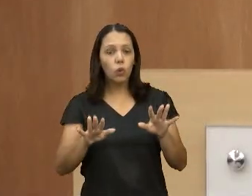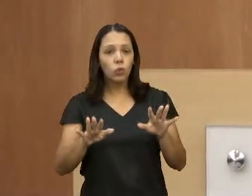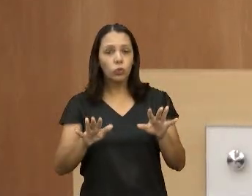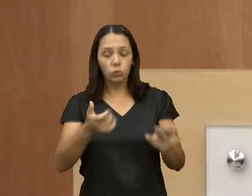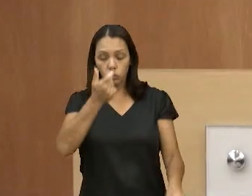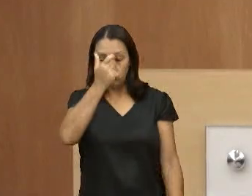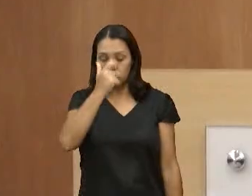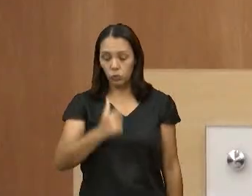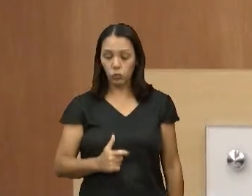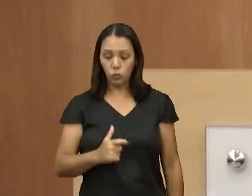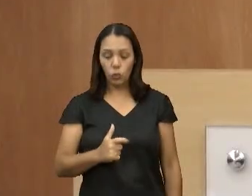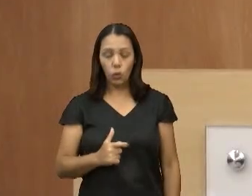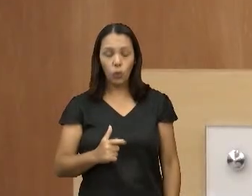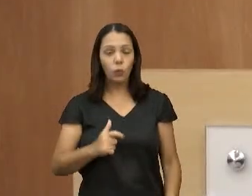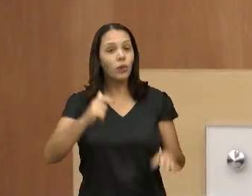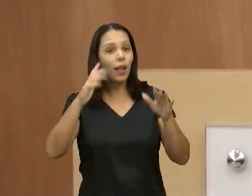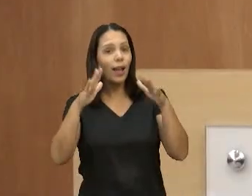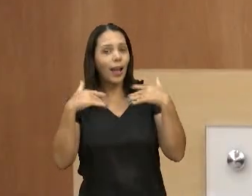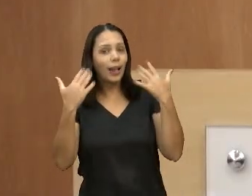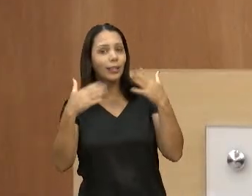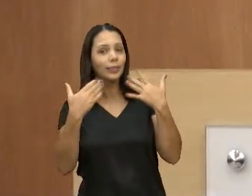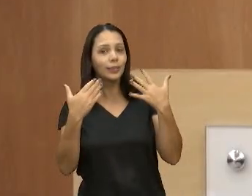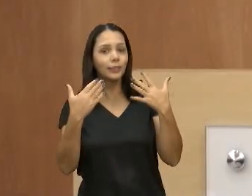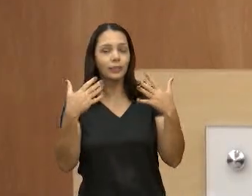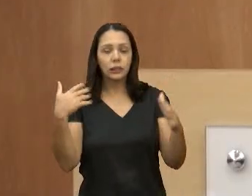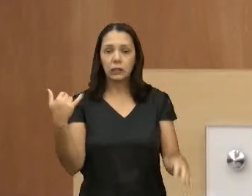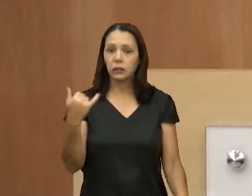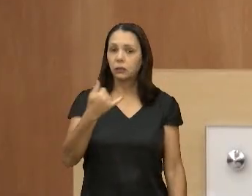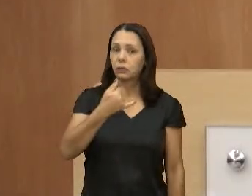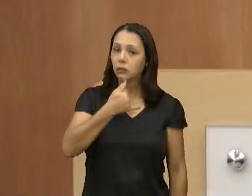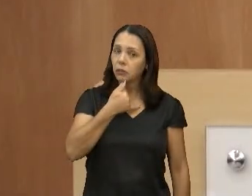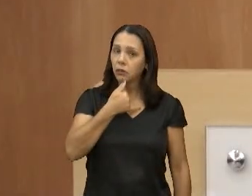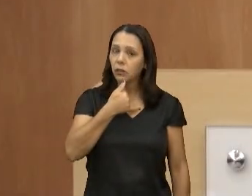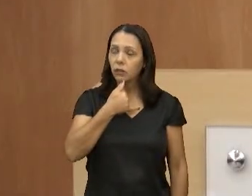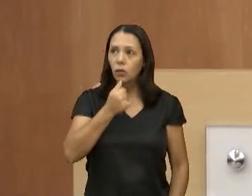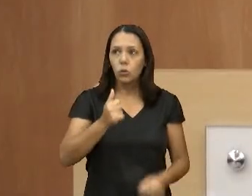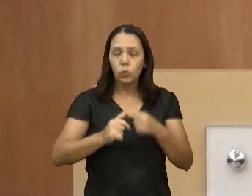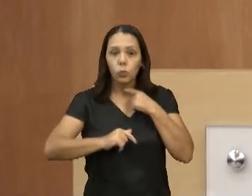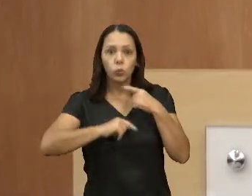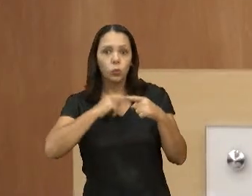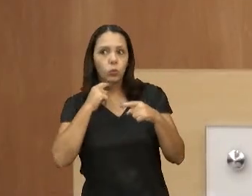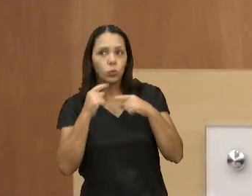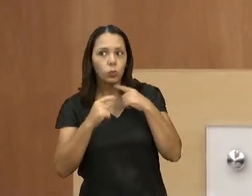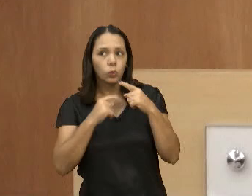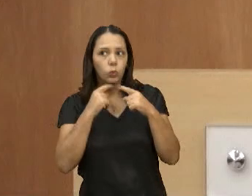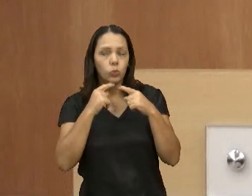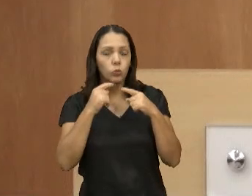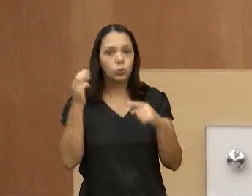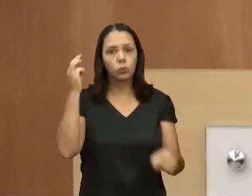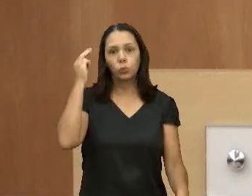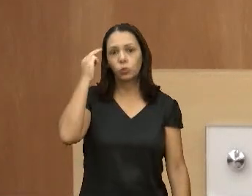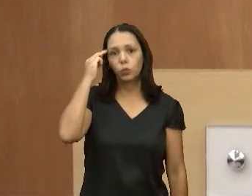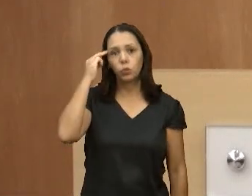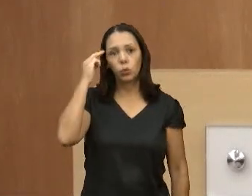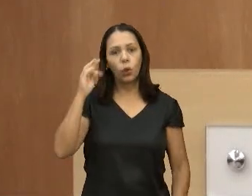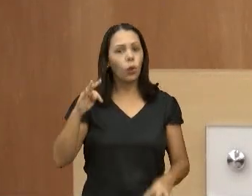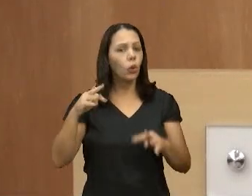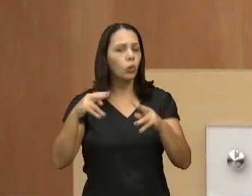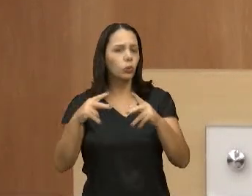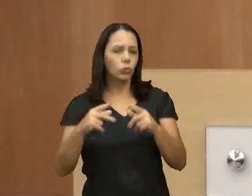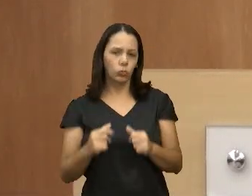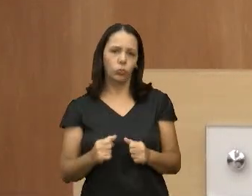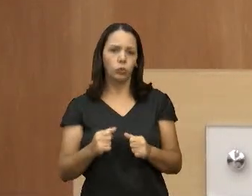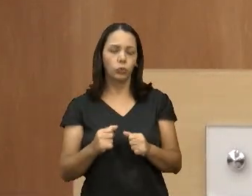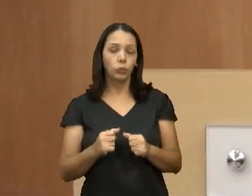somos, das nossas alegrias, das dúvidas, das memórias, de tudo que carregamos.